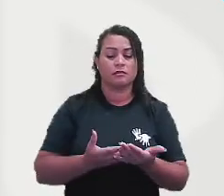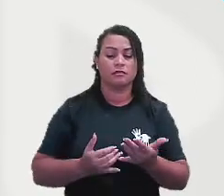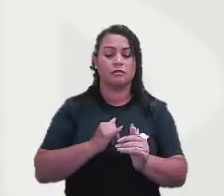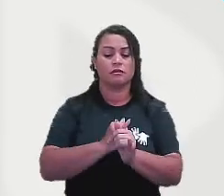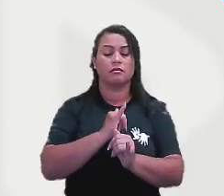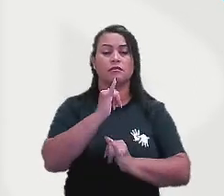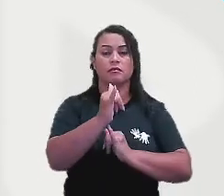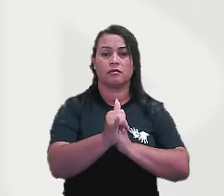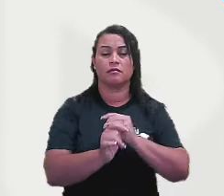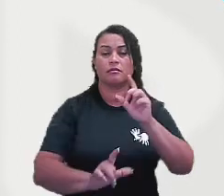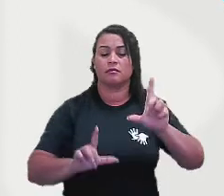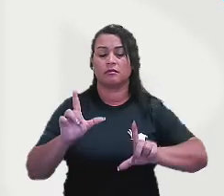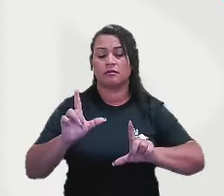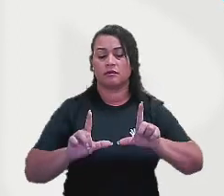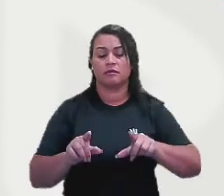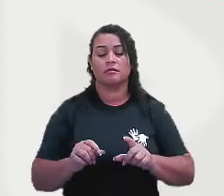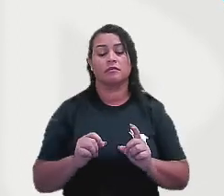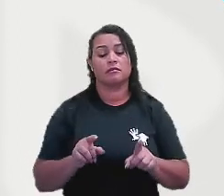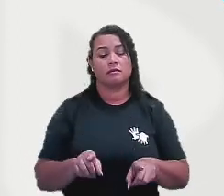televisivos.